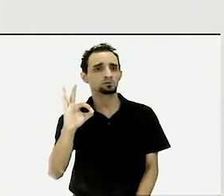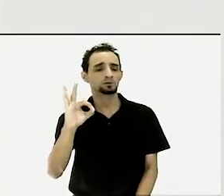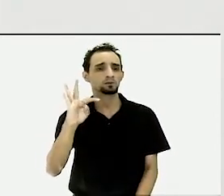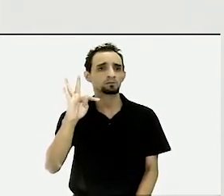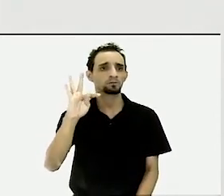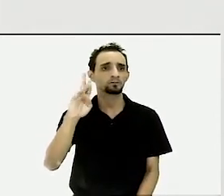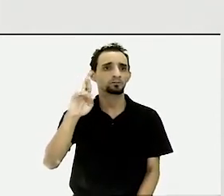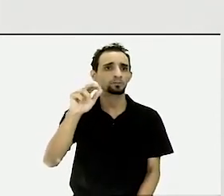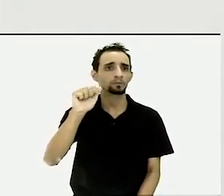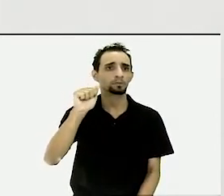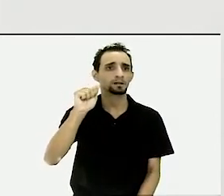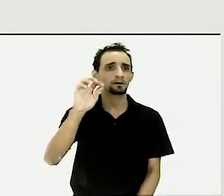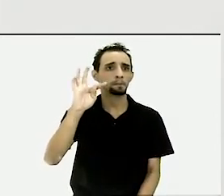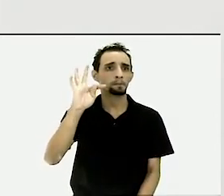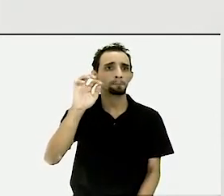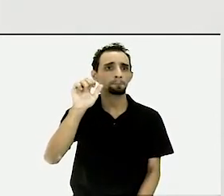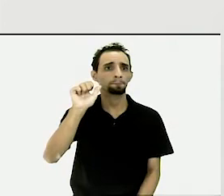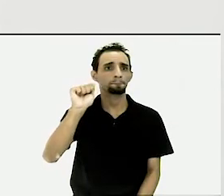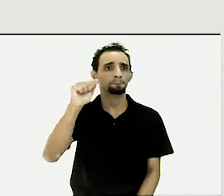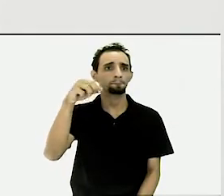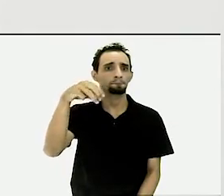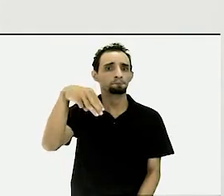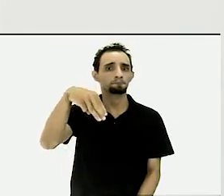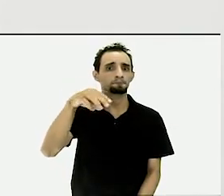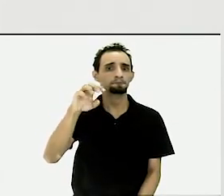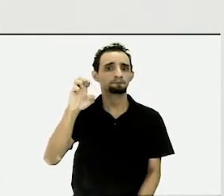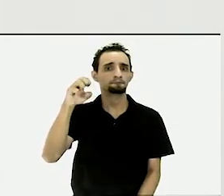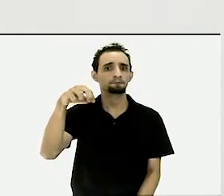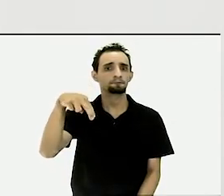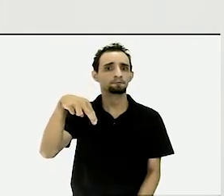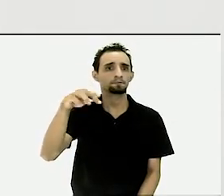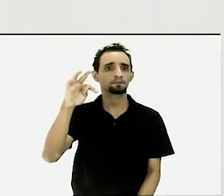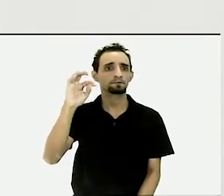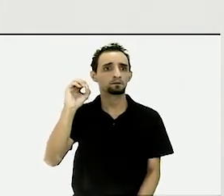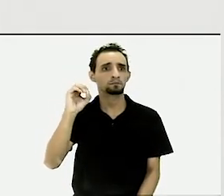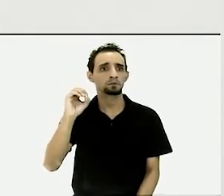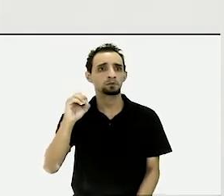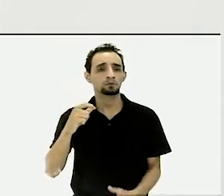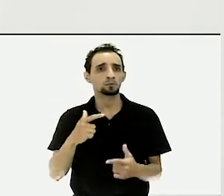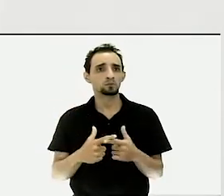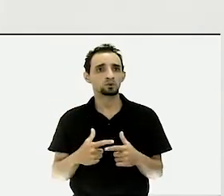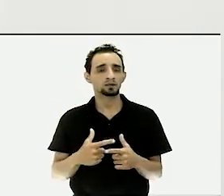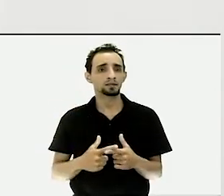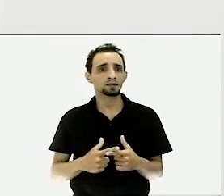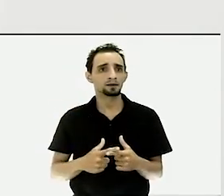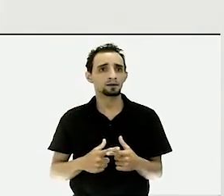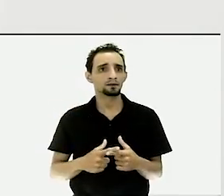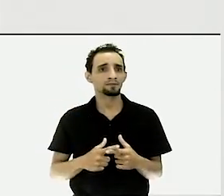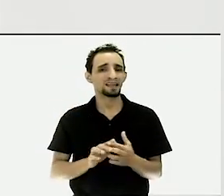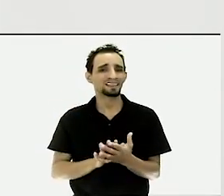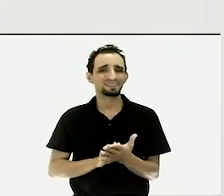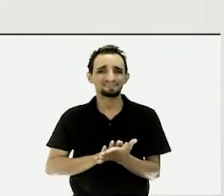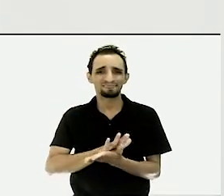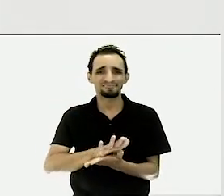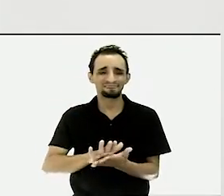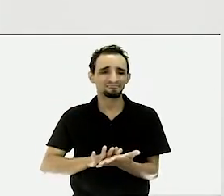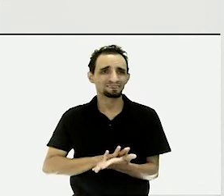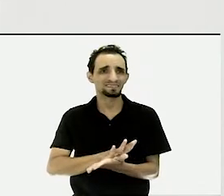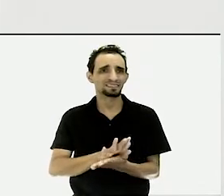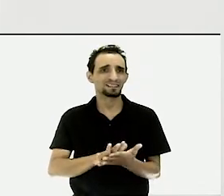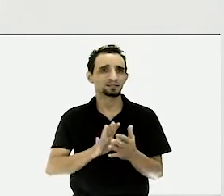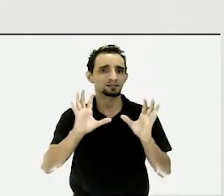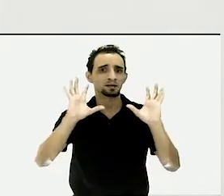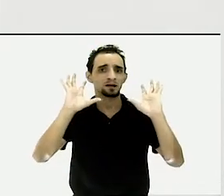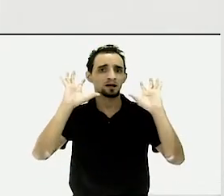Sim. O cara com R$100 não compra 2 quilos de carne mais. Aí vem a água, vem a luz, vem etc, etc. Não tem condições. Então nós